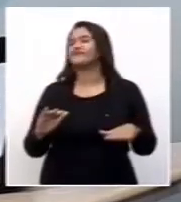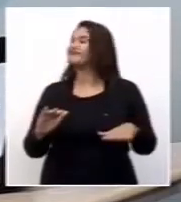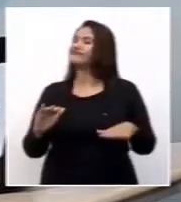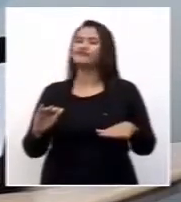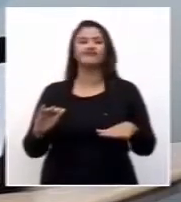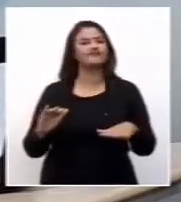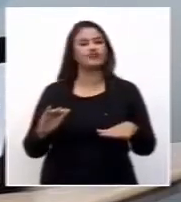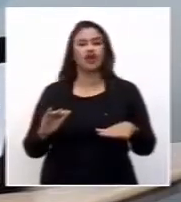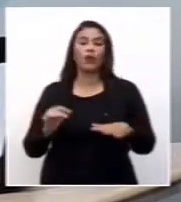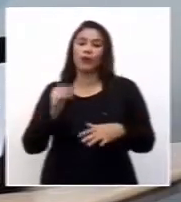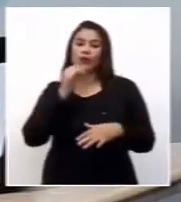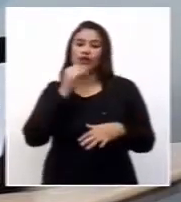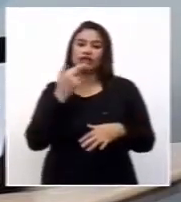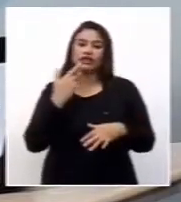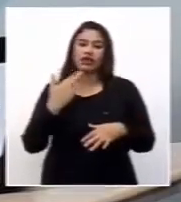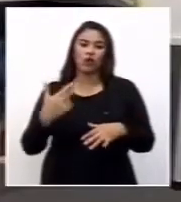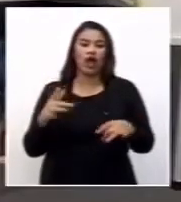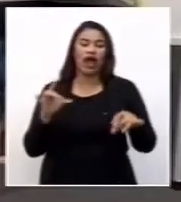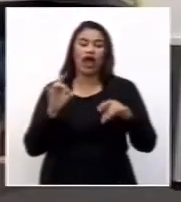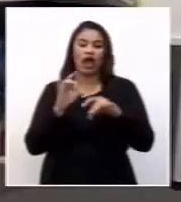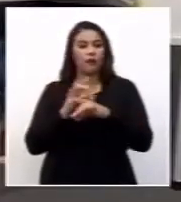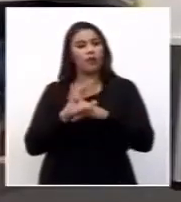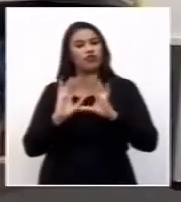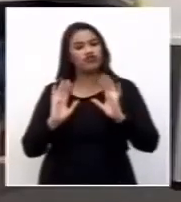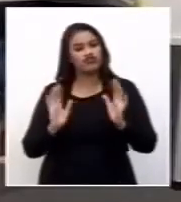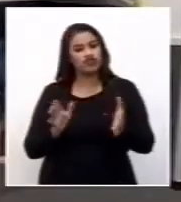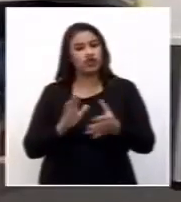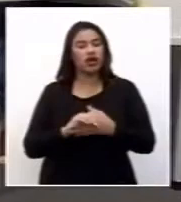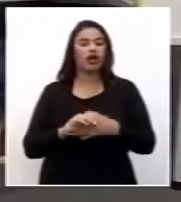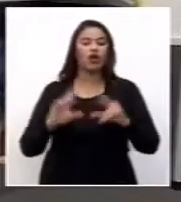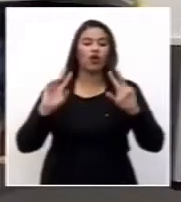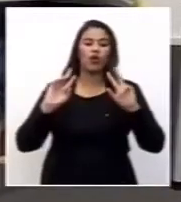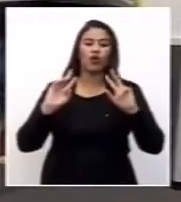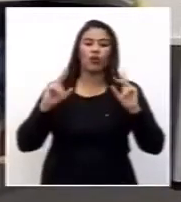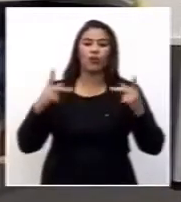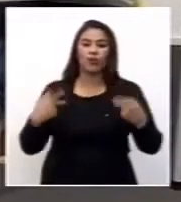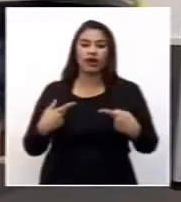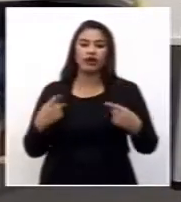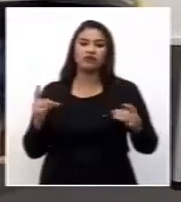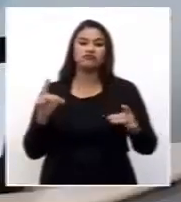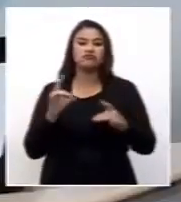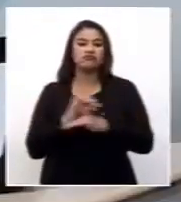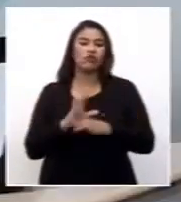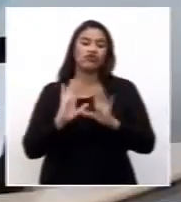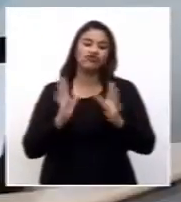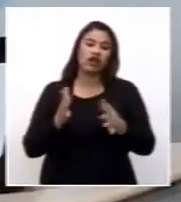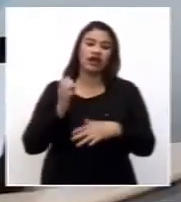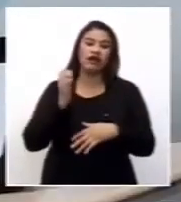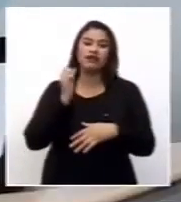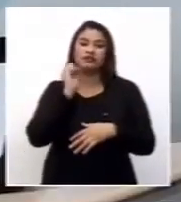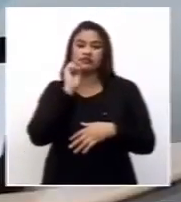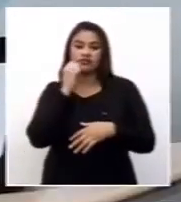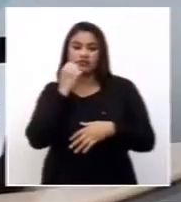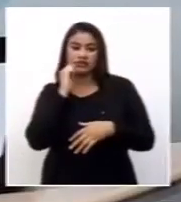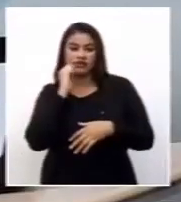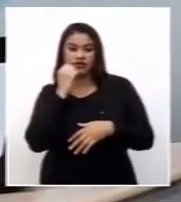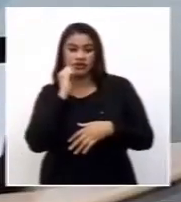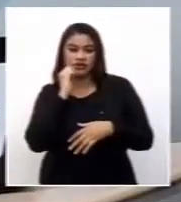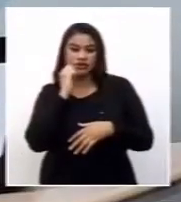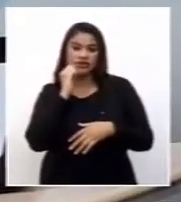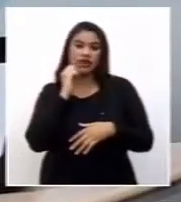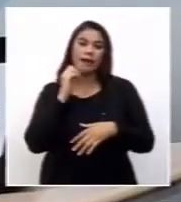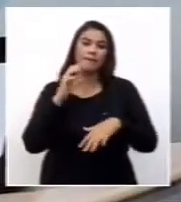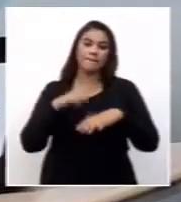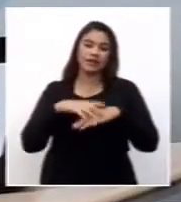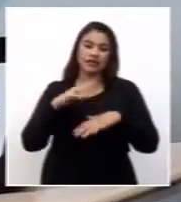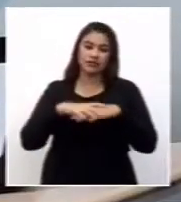com a área de linguagens, com a área de humanas, isso, e com a nossa área de ciências da natureza e matemática. Então, na próxima